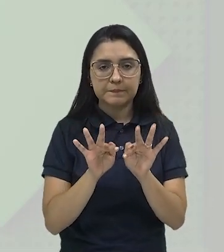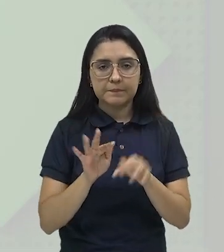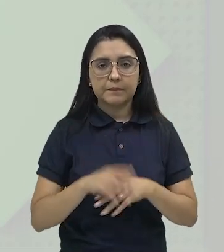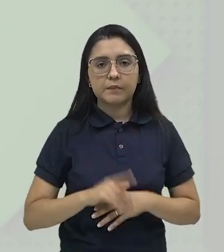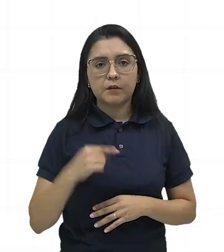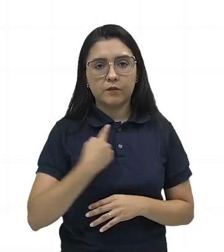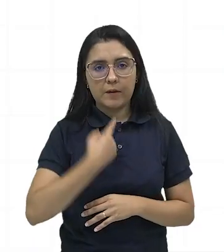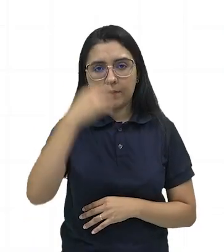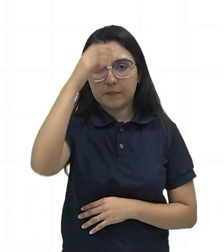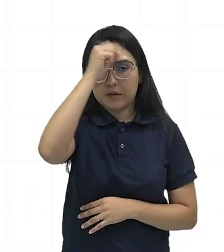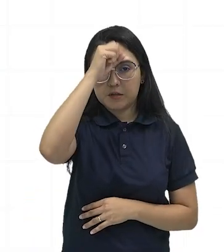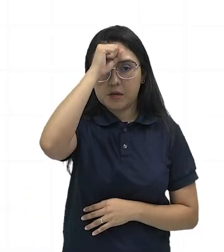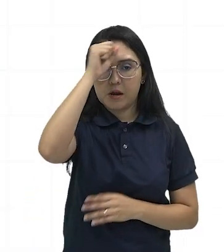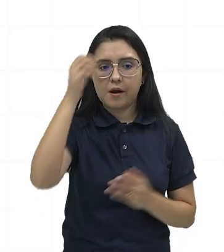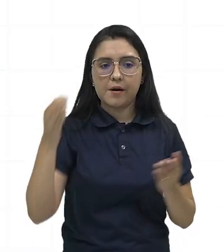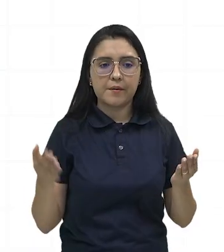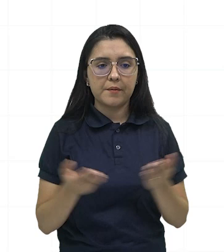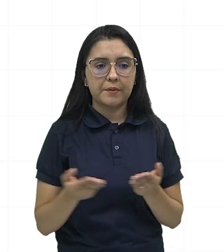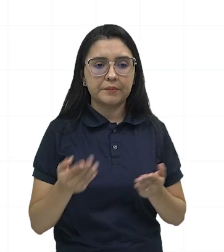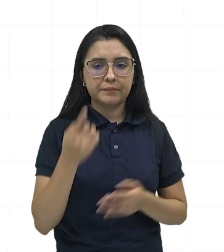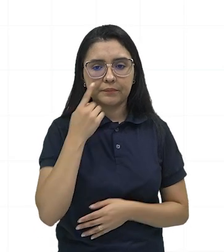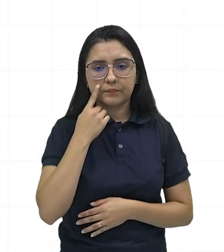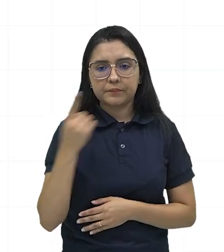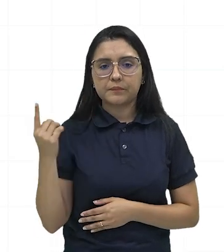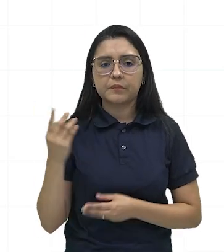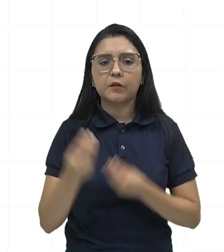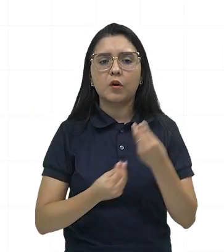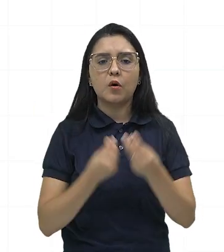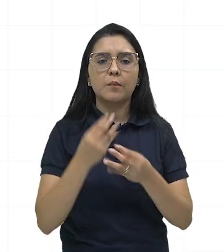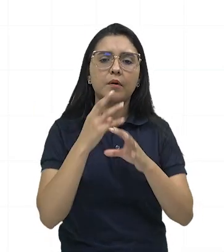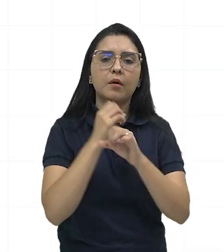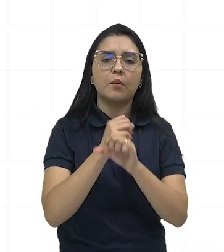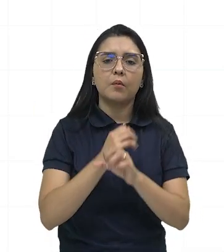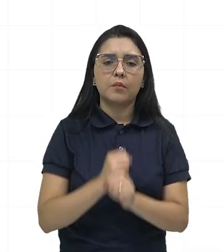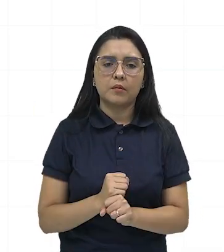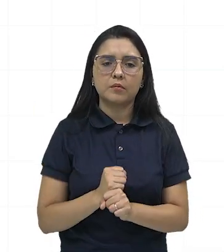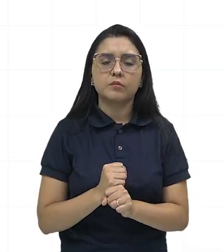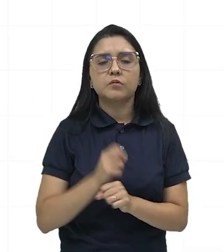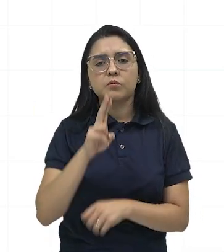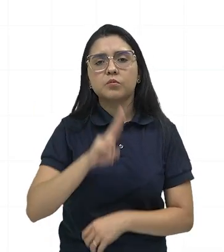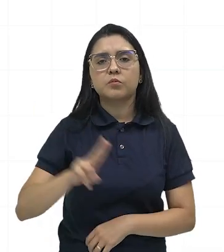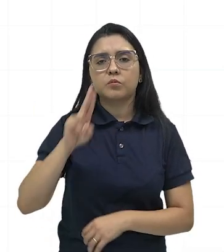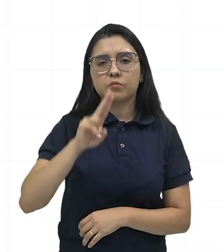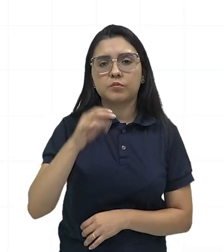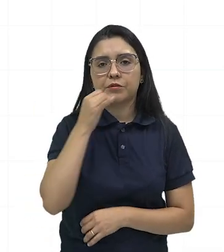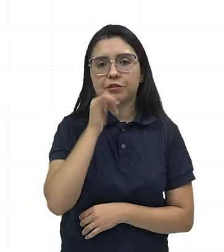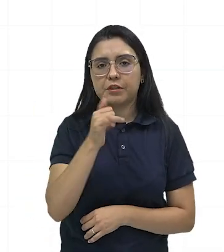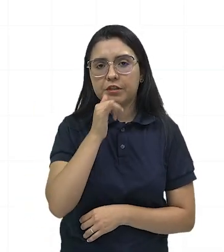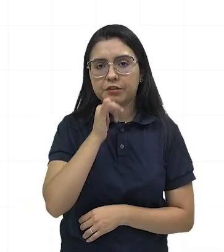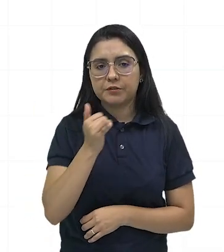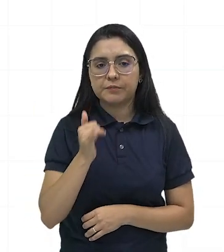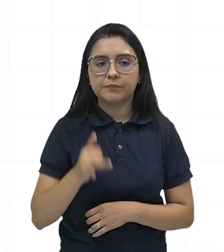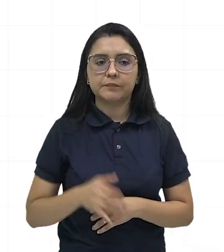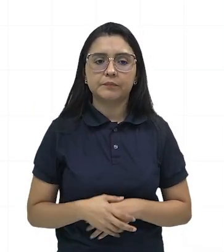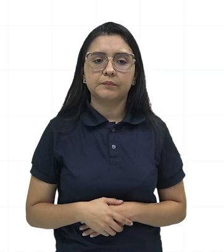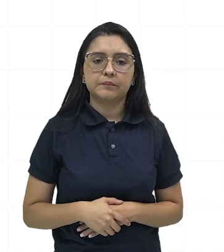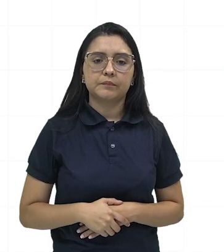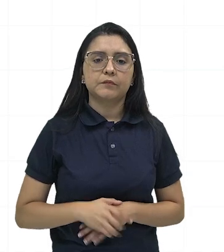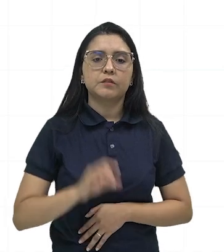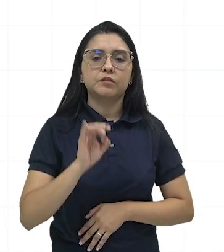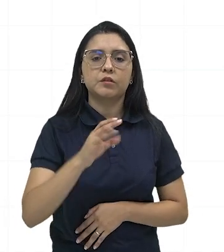vai aprender agora. Então observe aí como fazer o cálculo do consumo de energia.